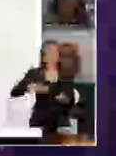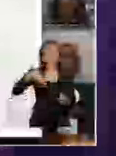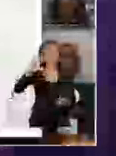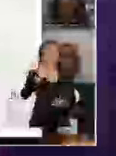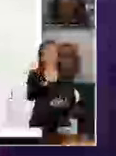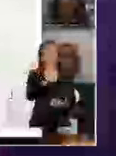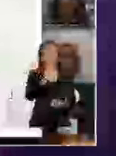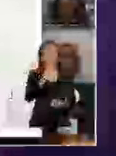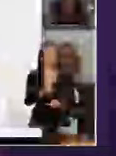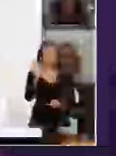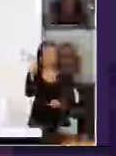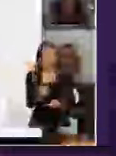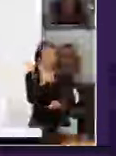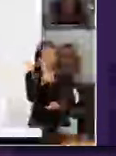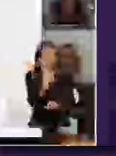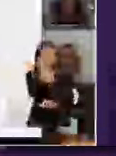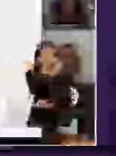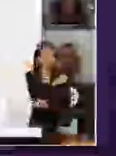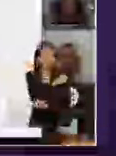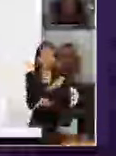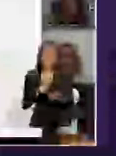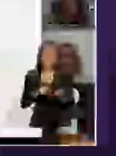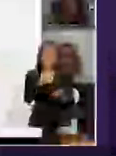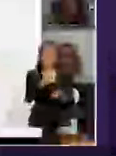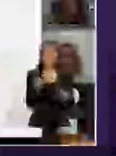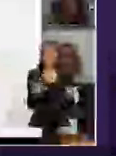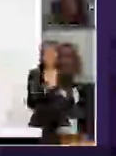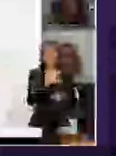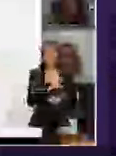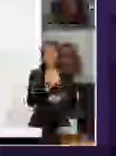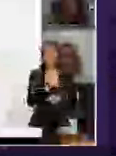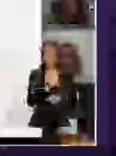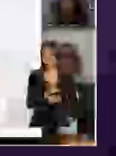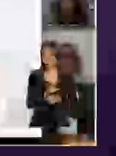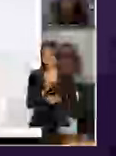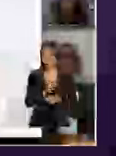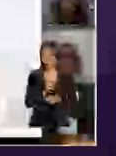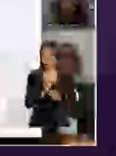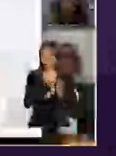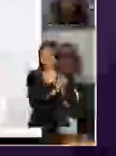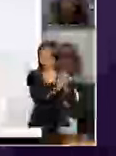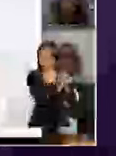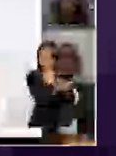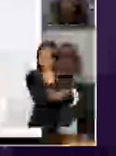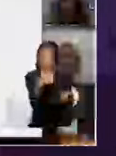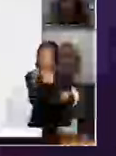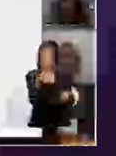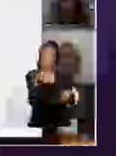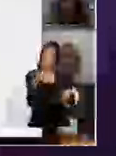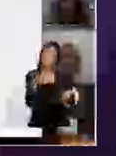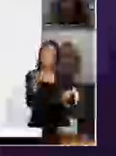85%, a gente vê aí o contexto do CDC alertando para não adentrar cruzeiros, independente do seu